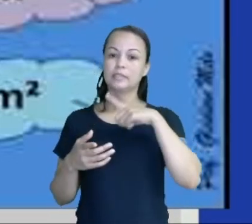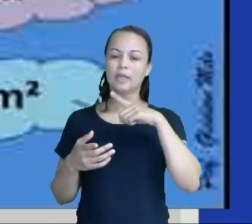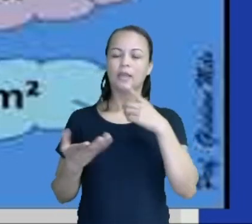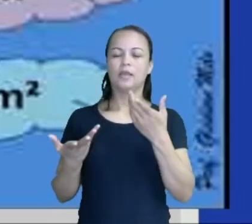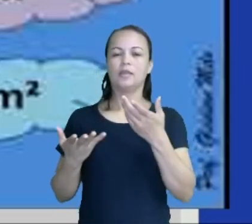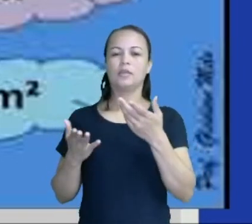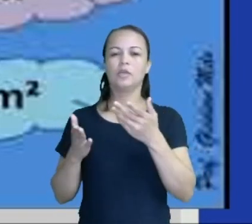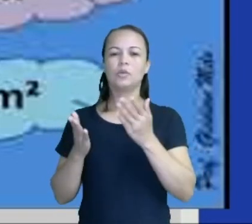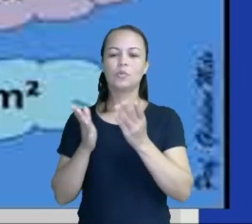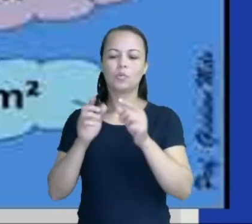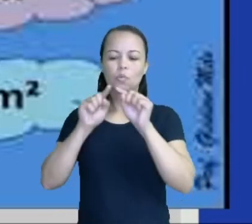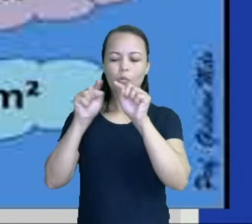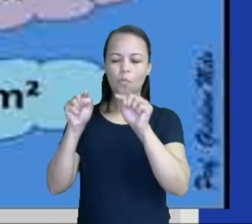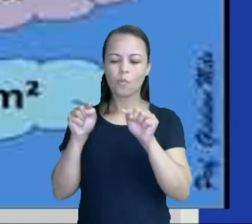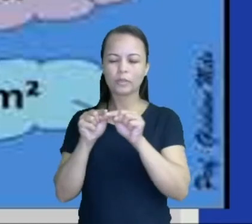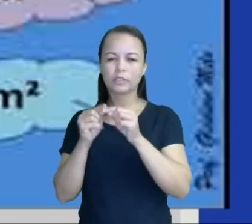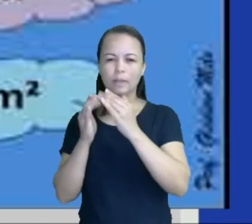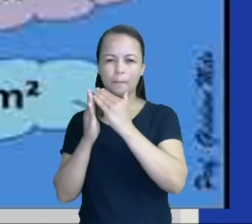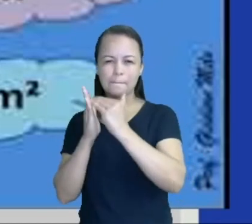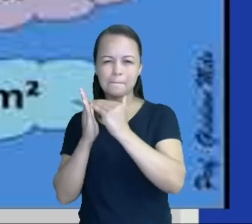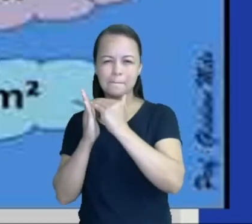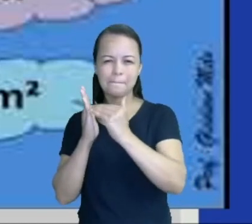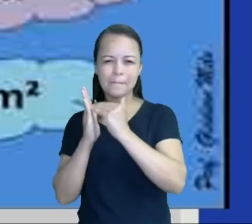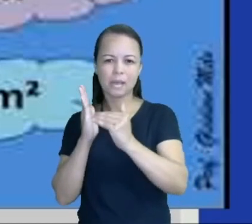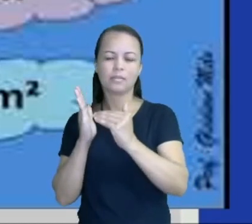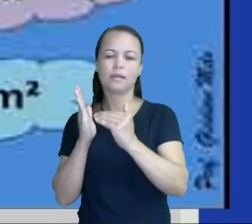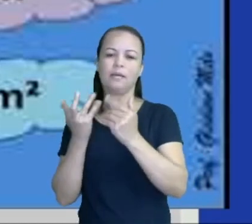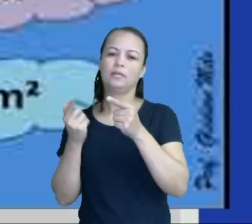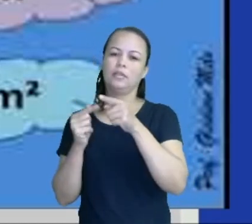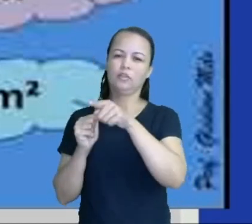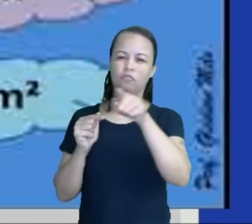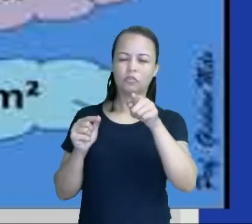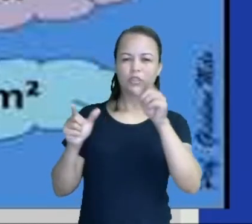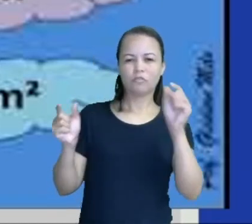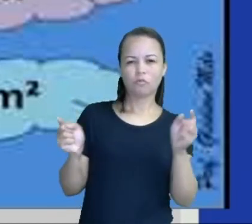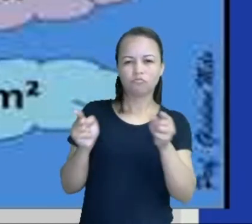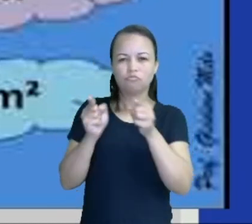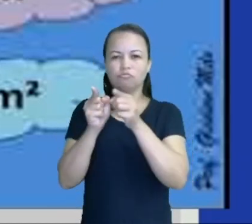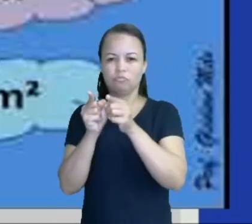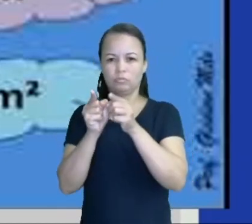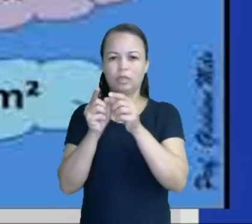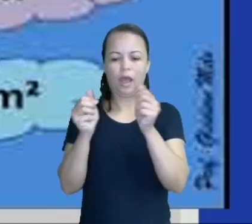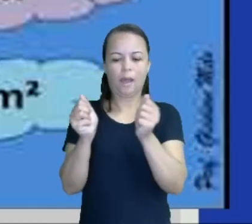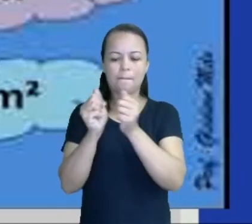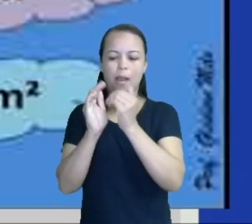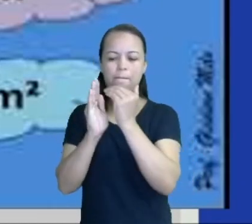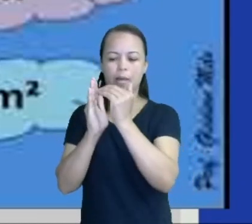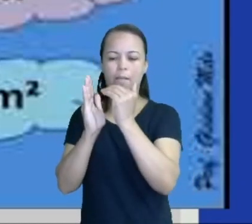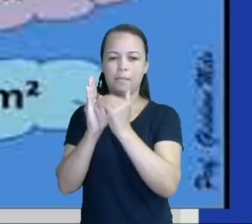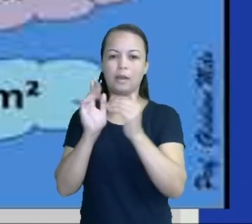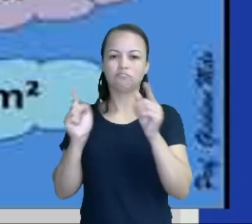metade. Aí, você já sabe que você vai juntar para formar um quadradinho.